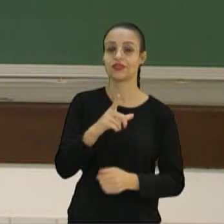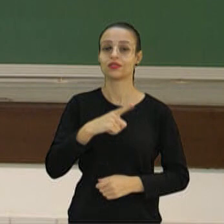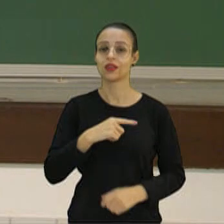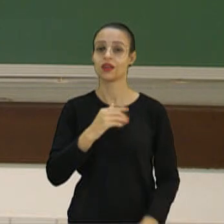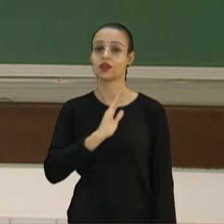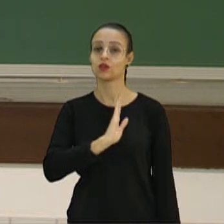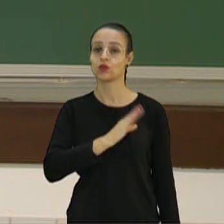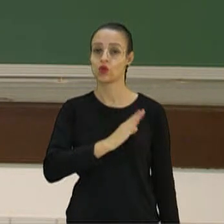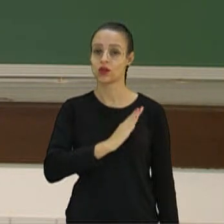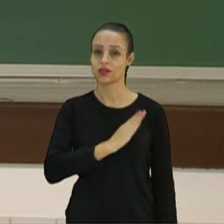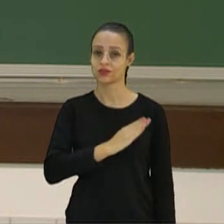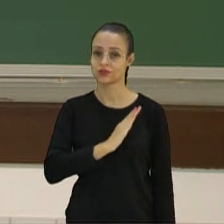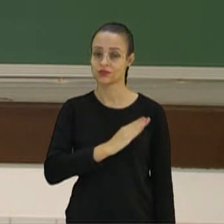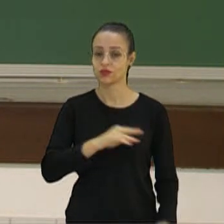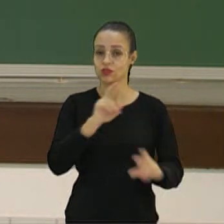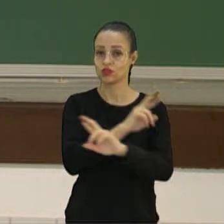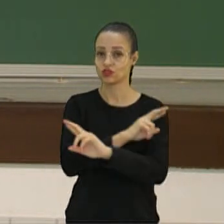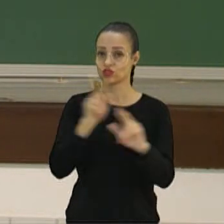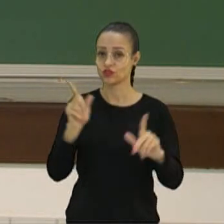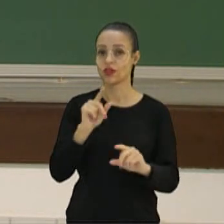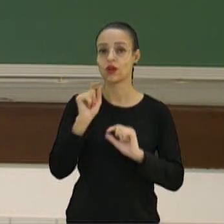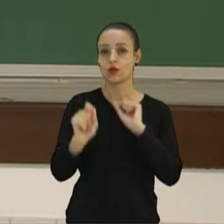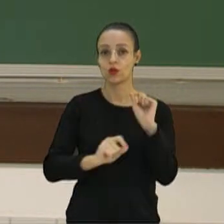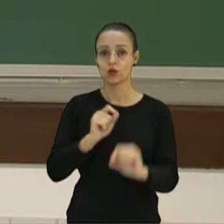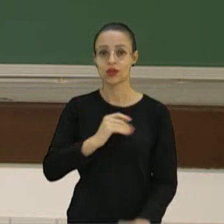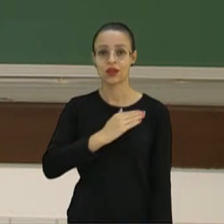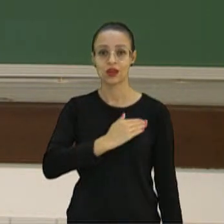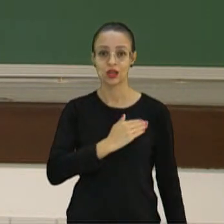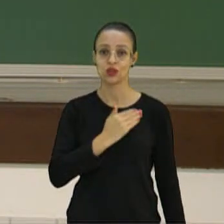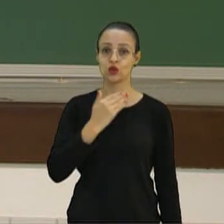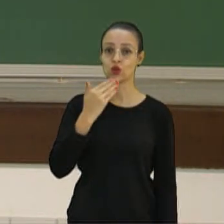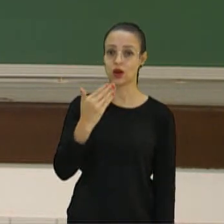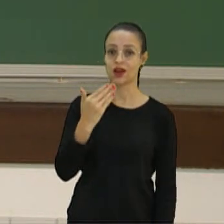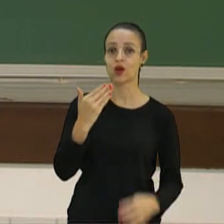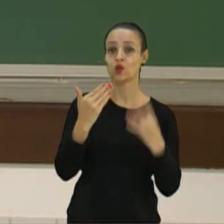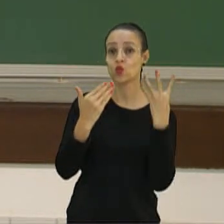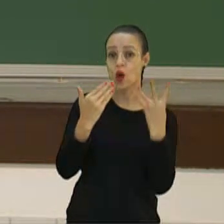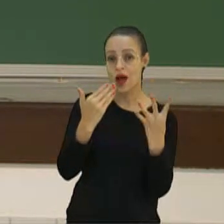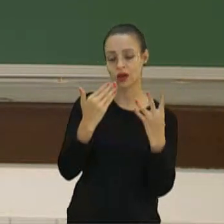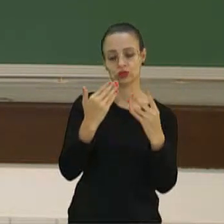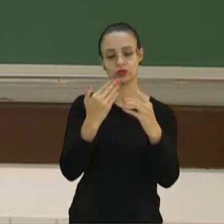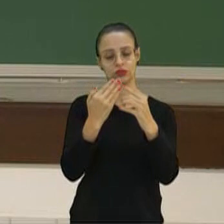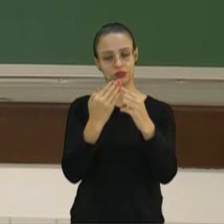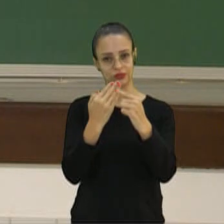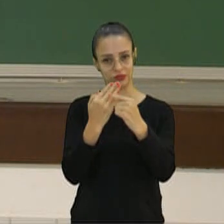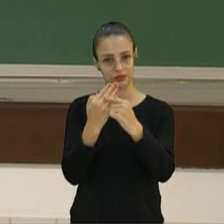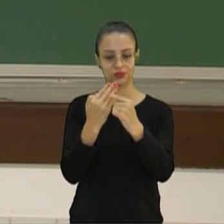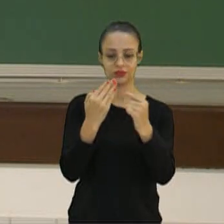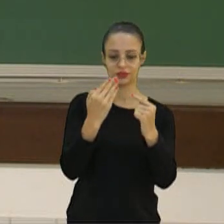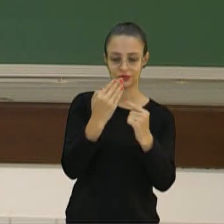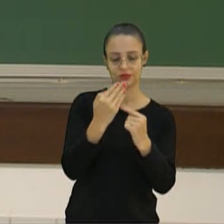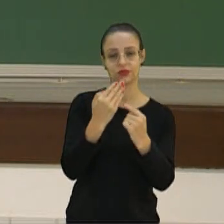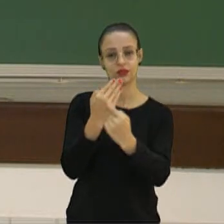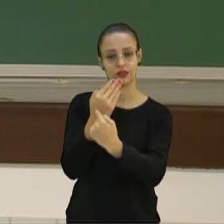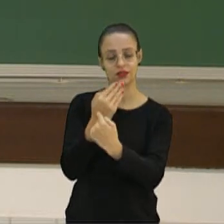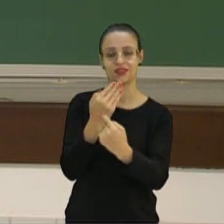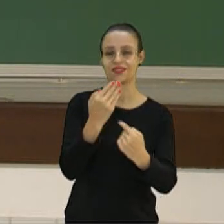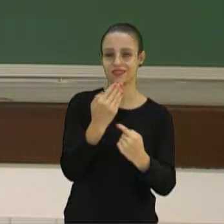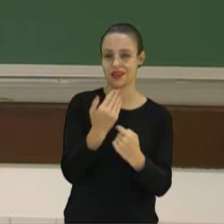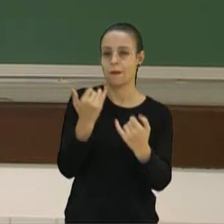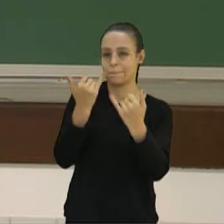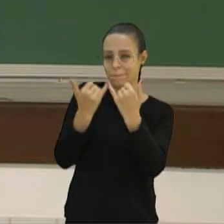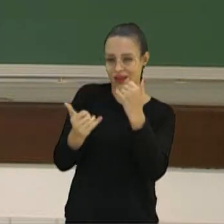coração diferenciado. Eles vão ter um coração com 4 câmaras, que é um coração parecido com o das aves e